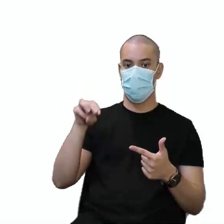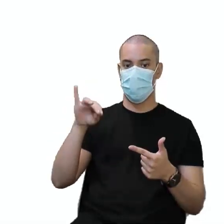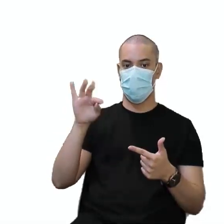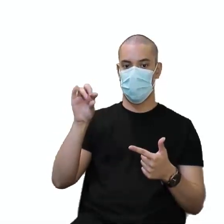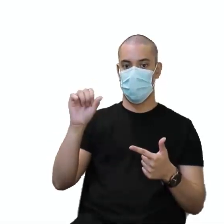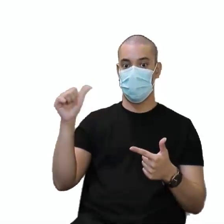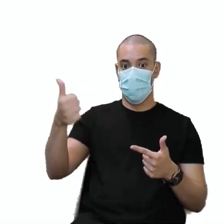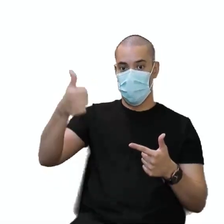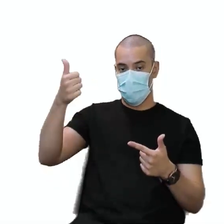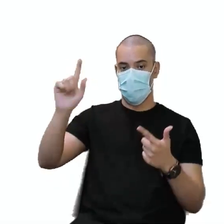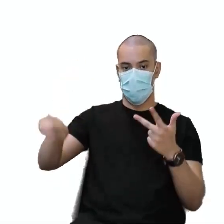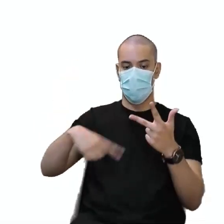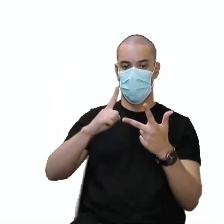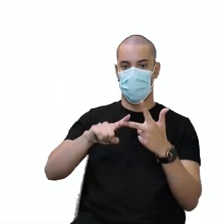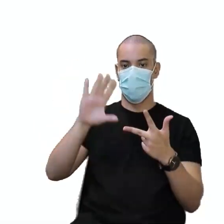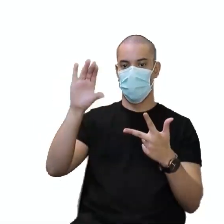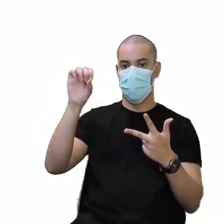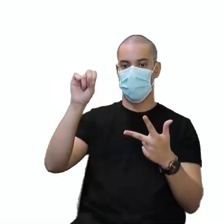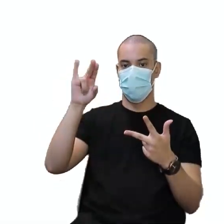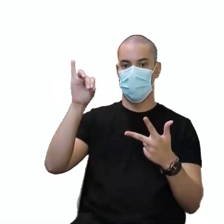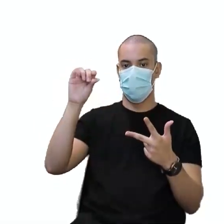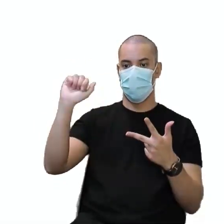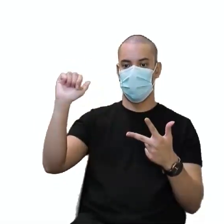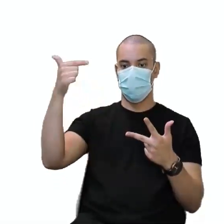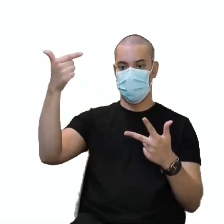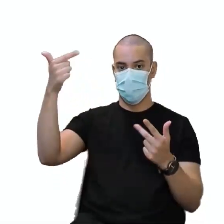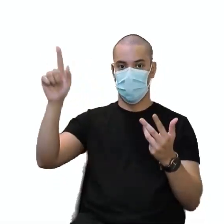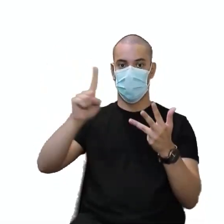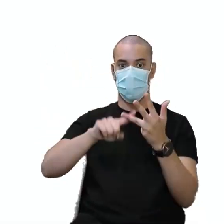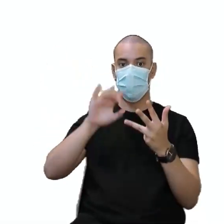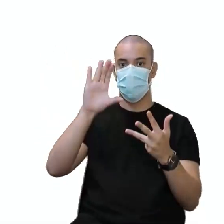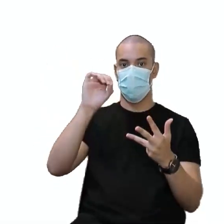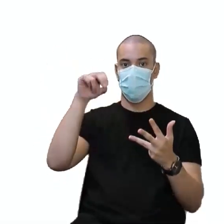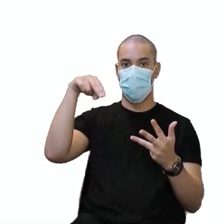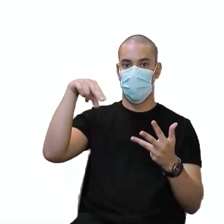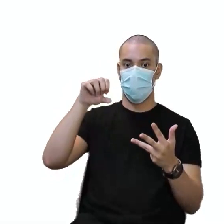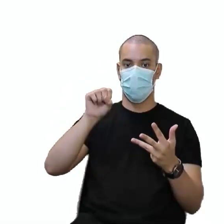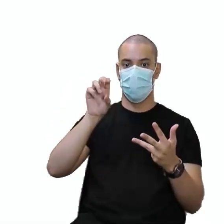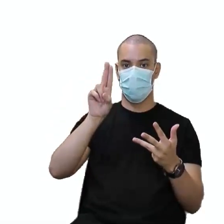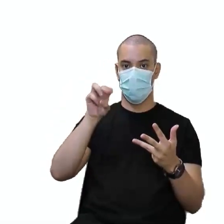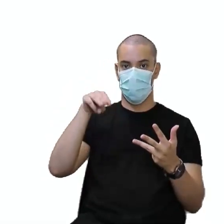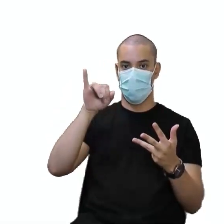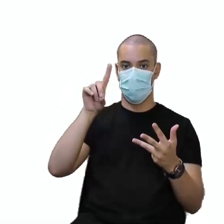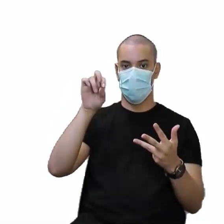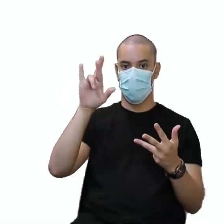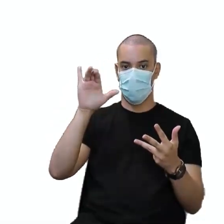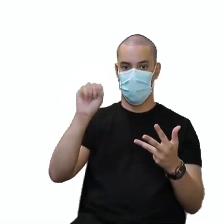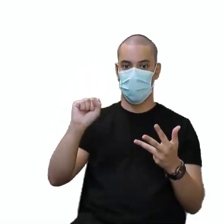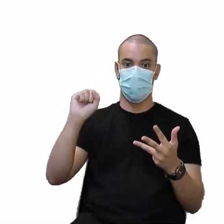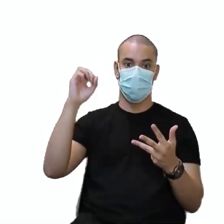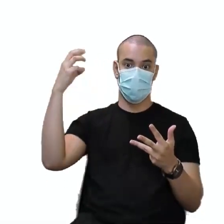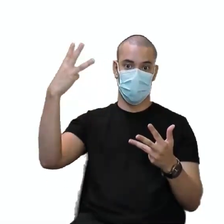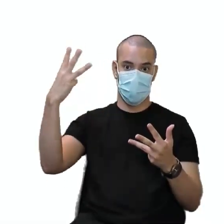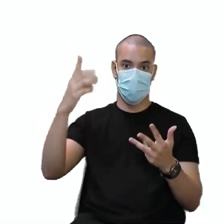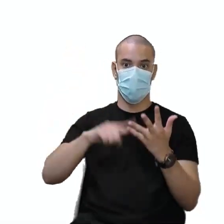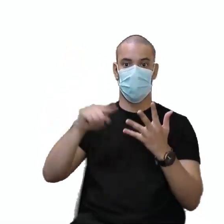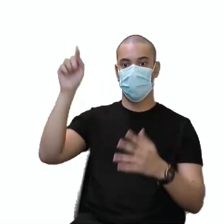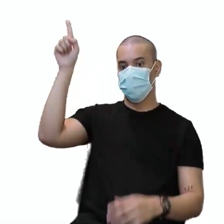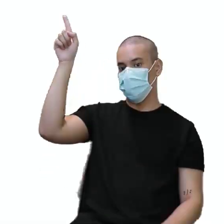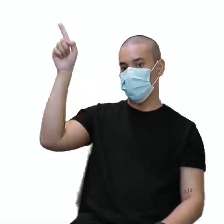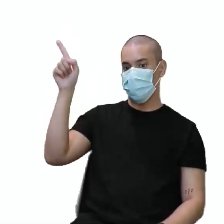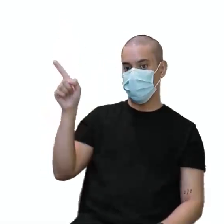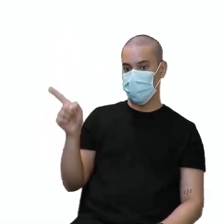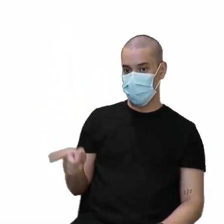ordem, os consumidores de segunda ordem e os consumidores de terceira ordem e os